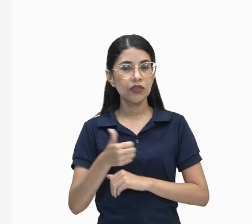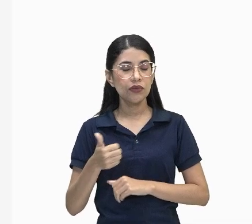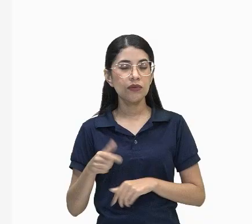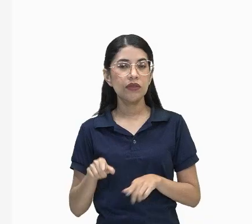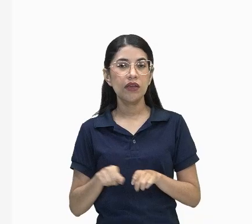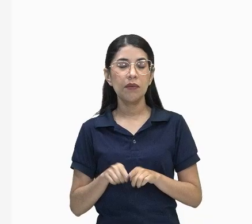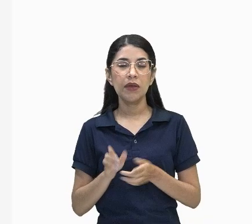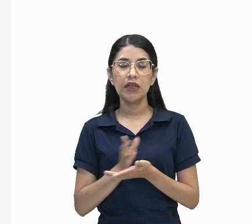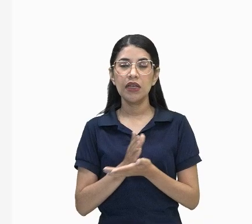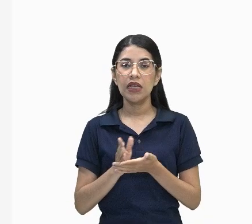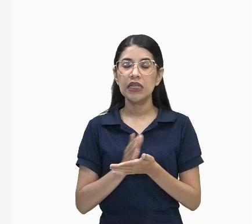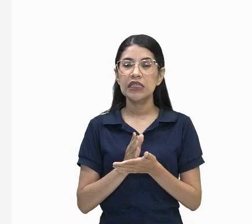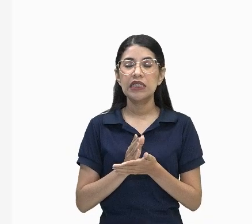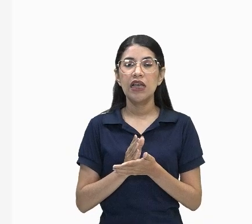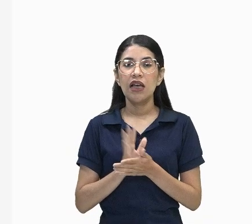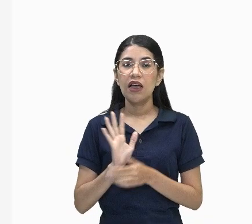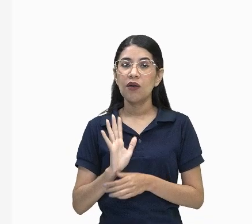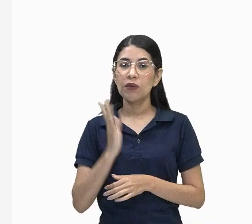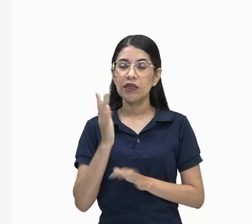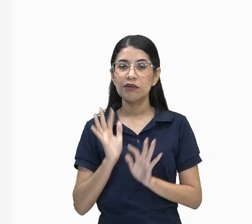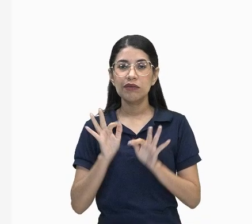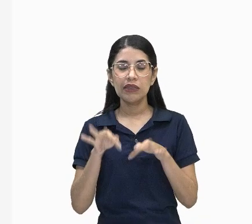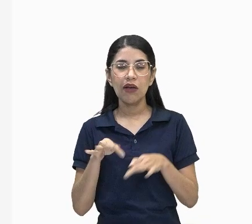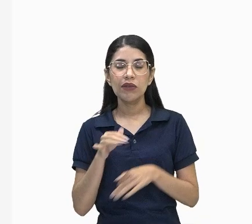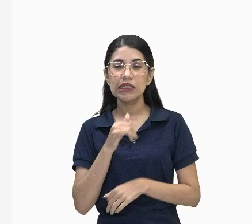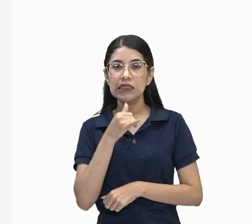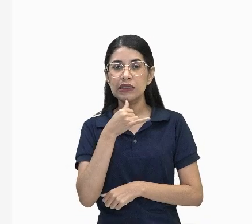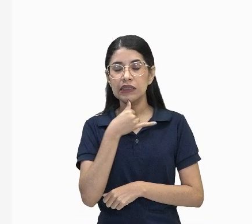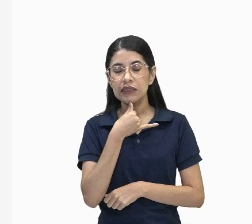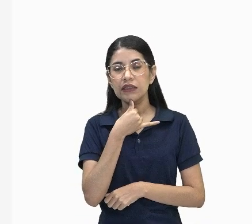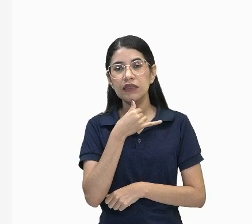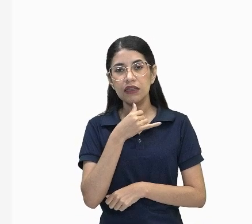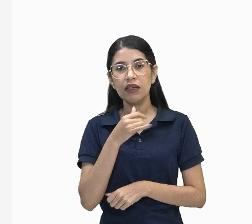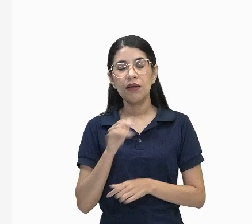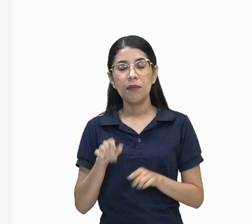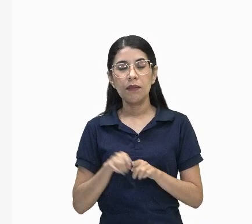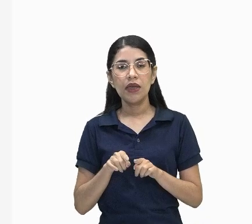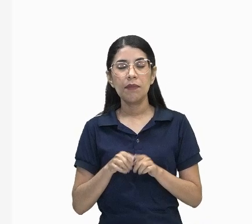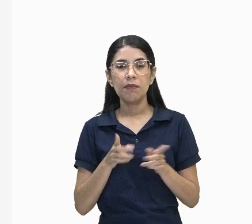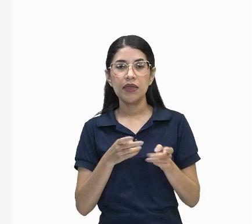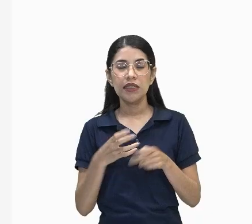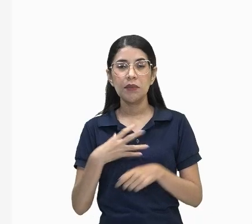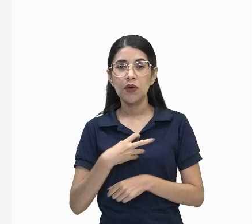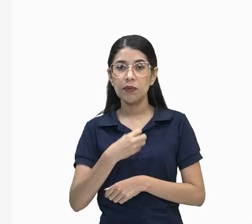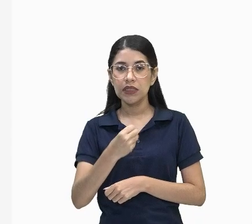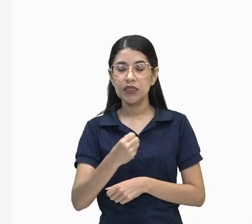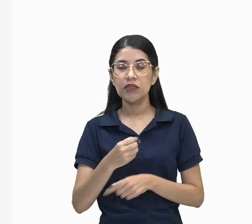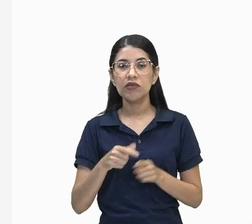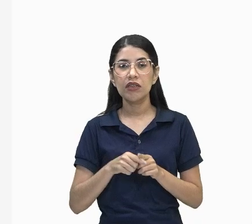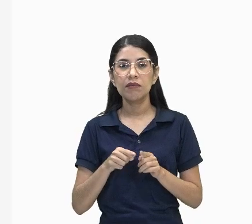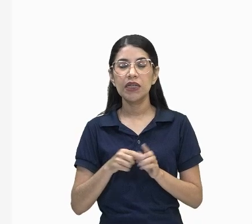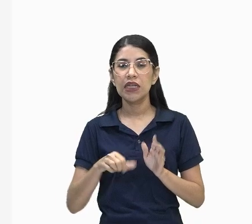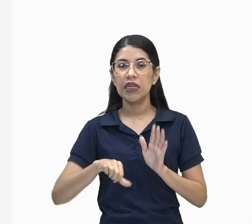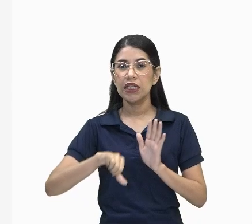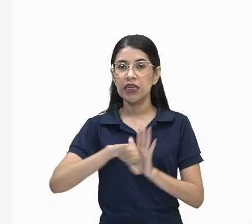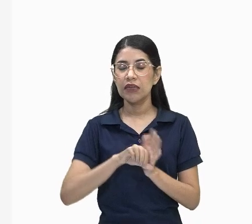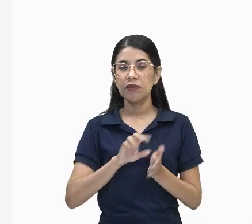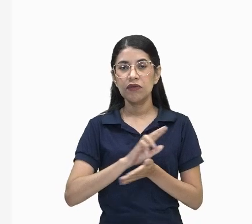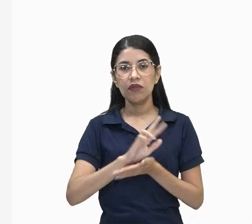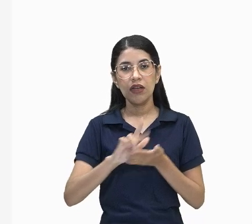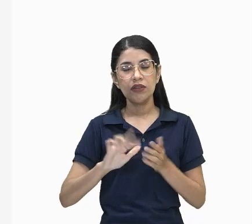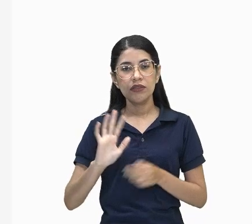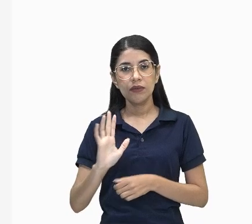com desfechos trágicos. Nós podemos observar aí muitos feminicídios, muitos crimes, né, cometidos